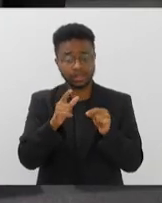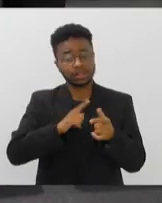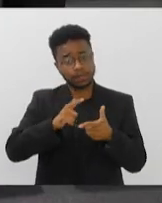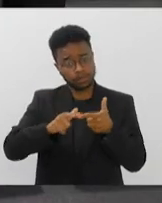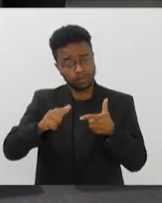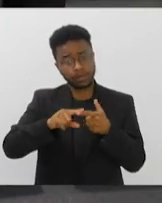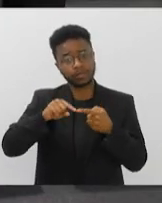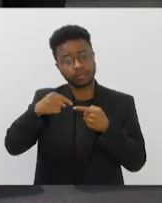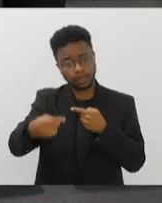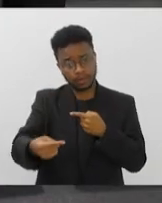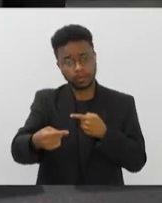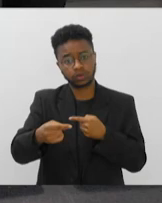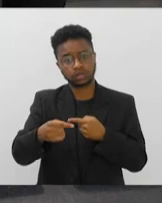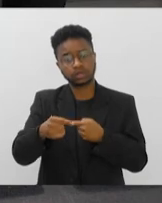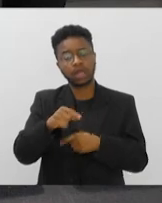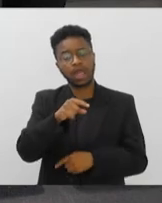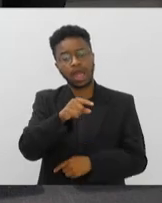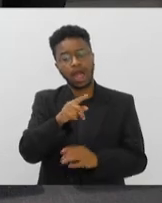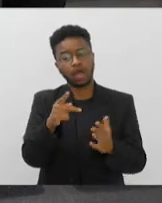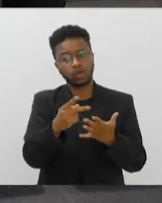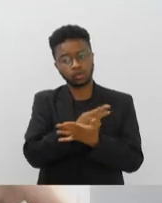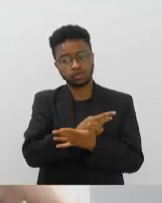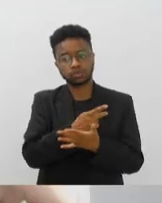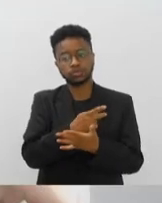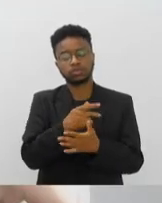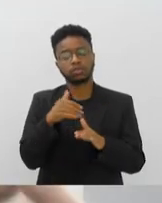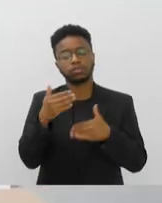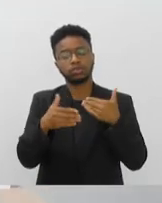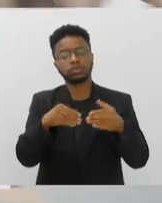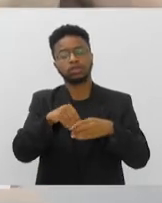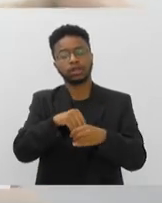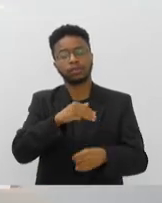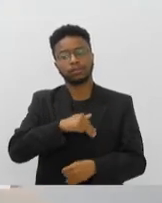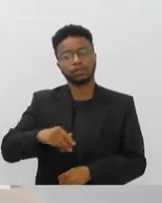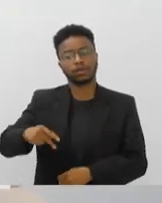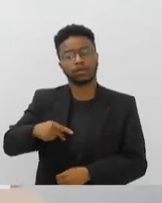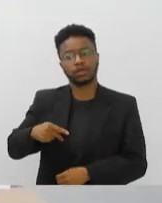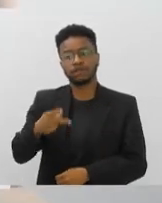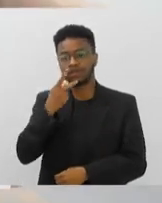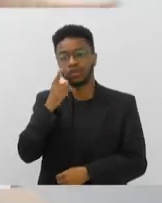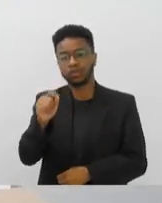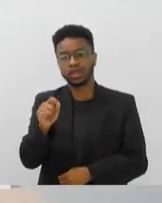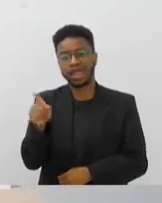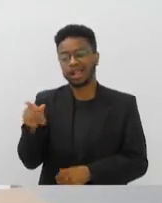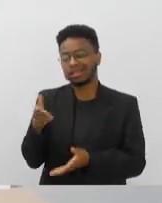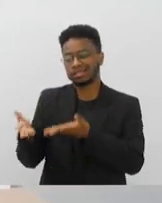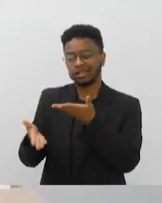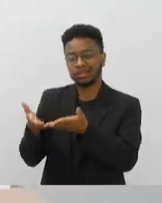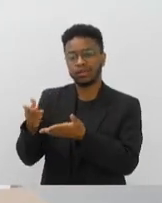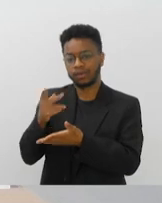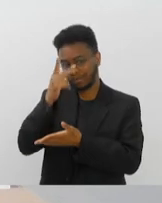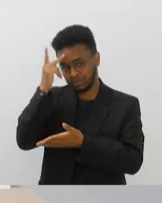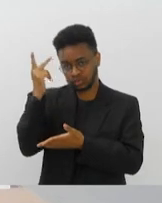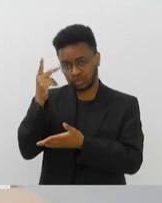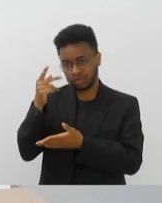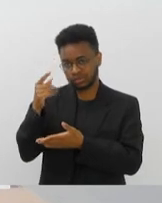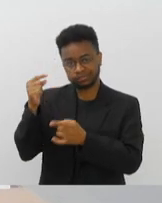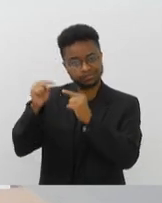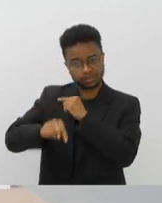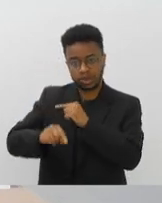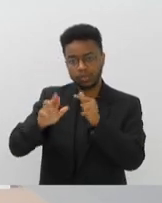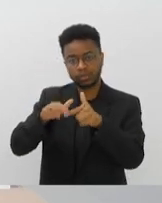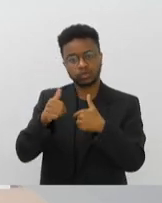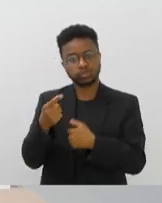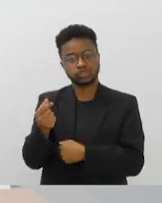respondeu a um procedimento no Ministério Público dizendo que ela atendeu quem não deveria ter atendido pela situação financeira quando não é essa